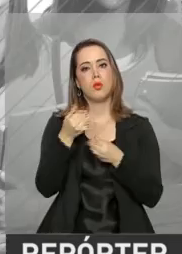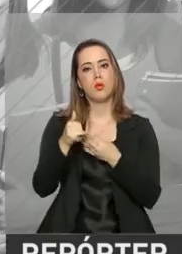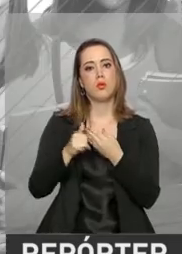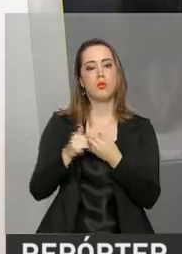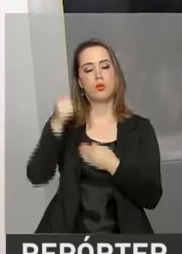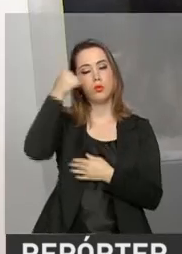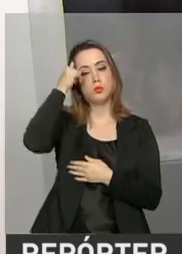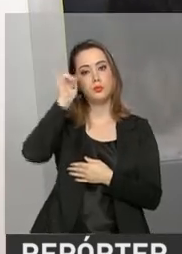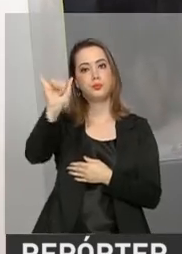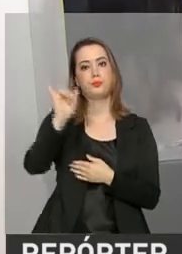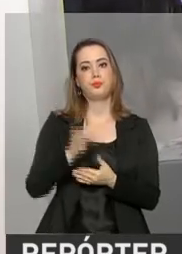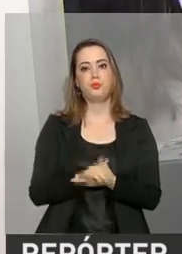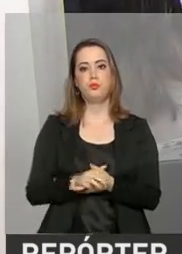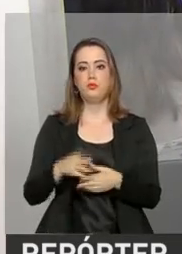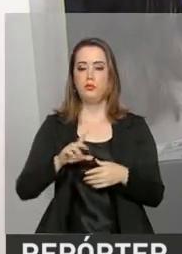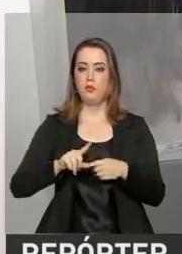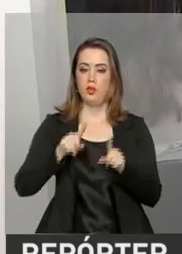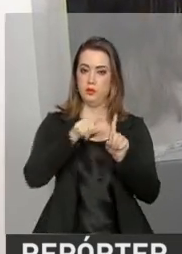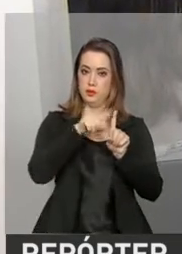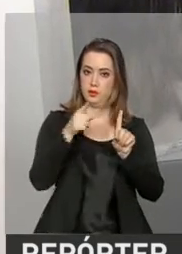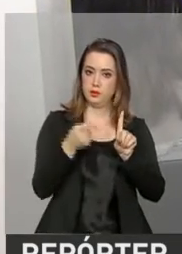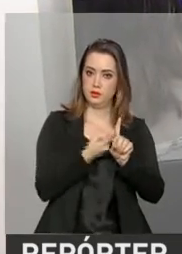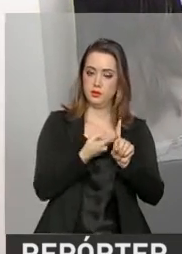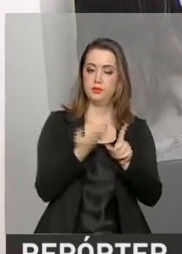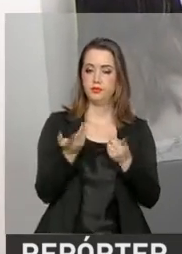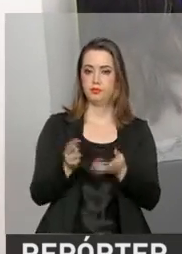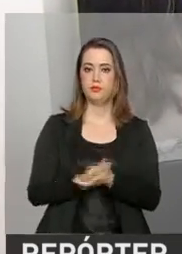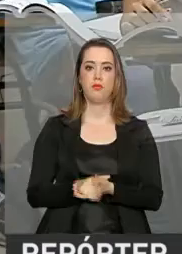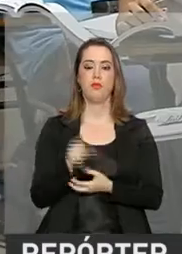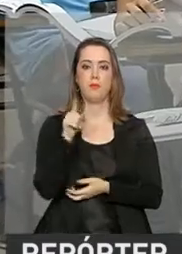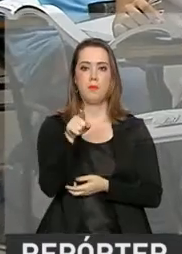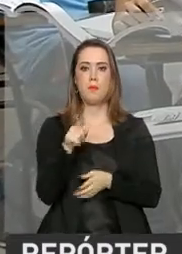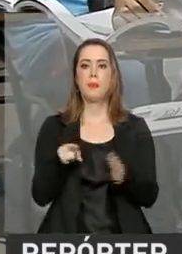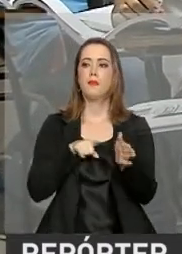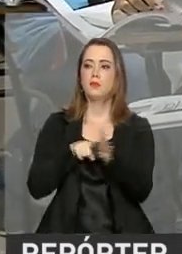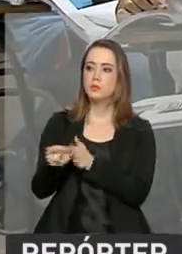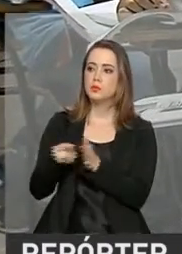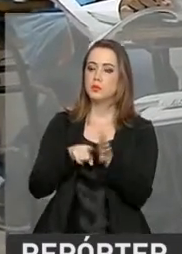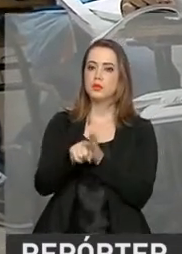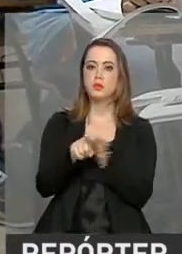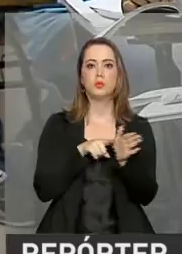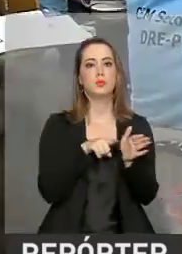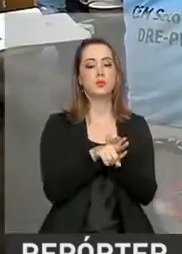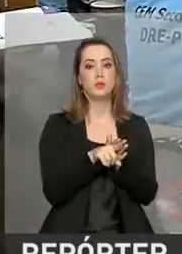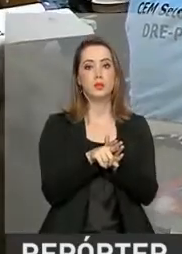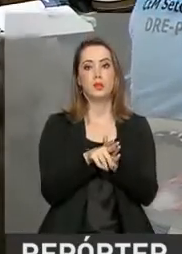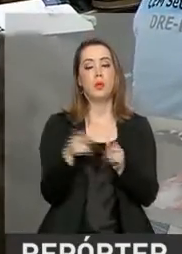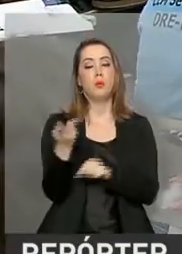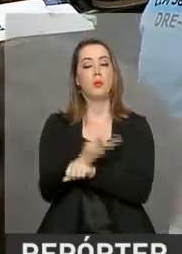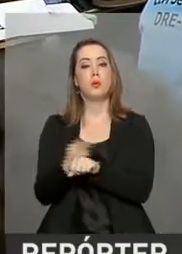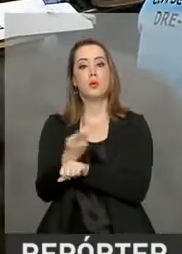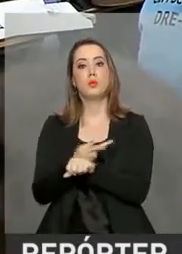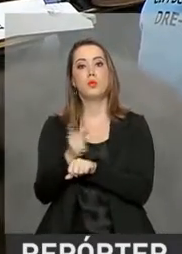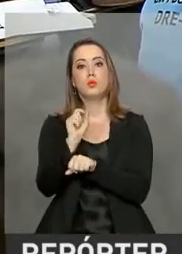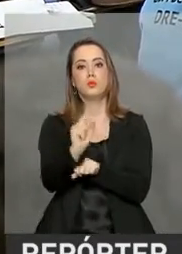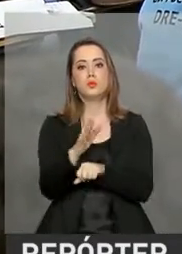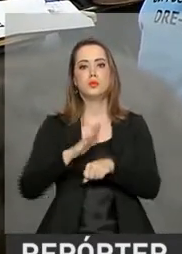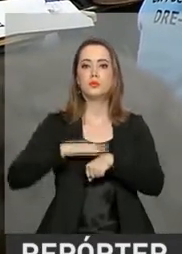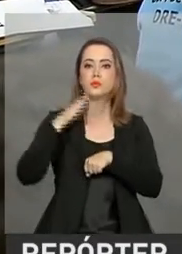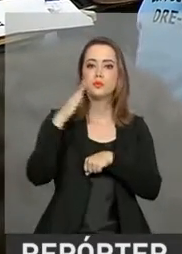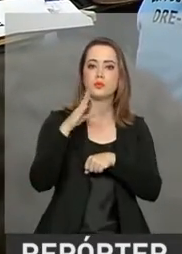escola a pesquisa também mostra que os estudantes estão procurando mais os serviços de saúde e 55%